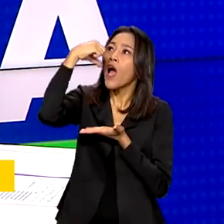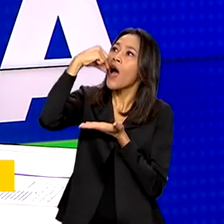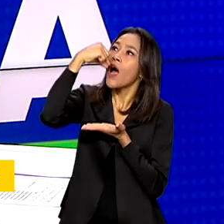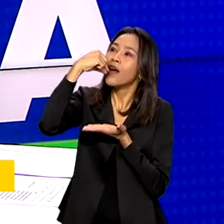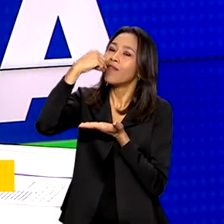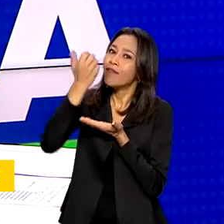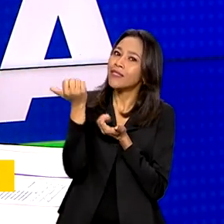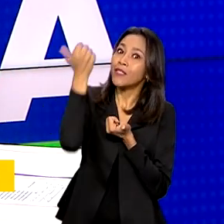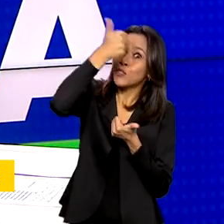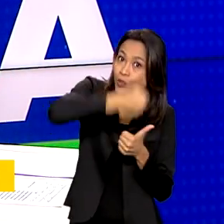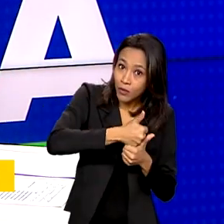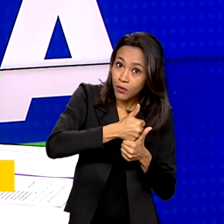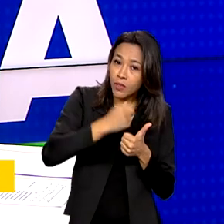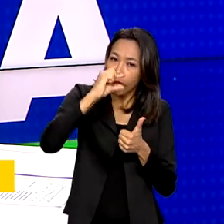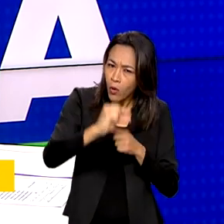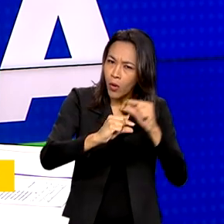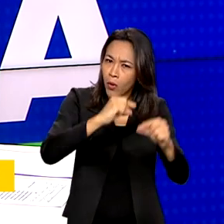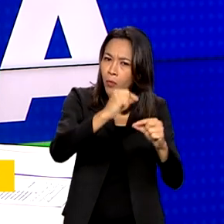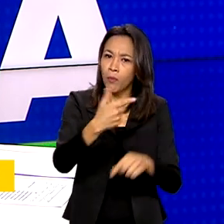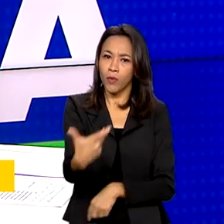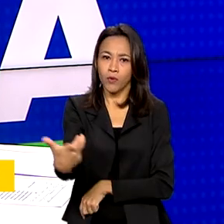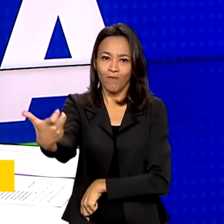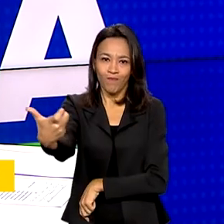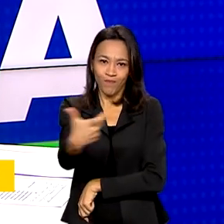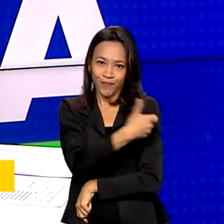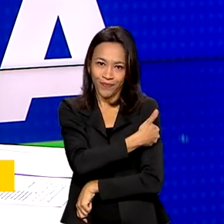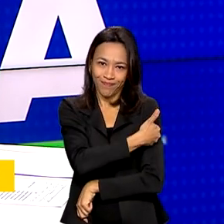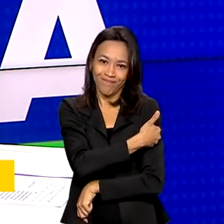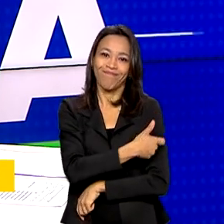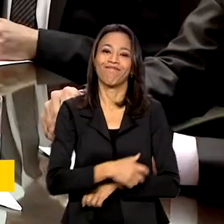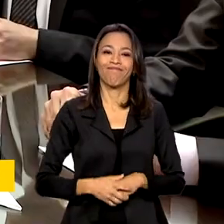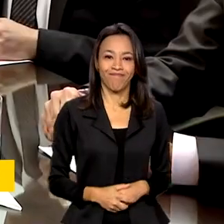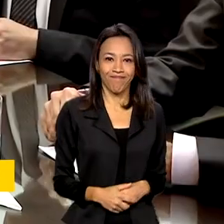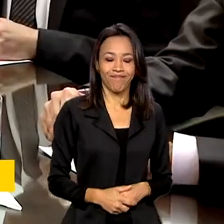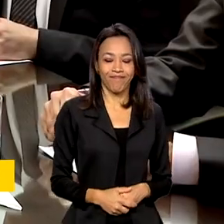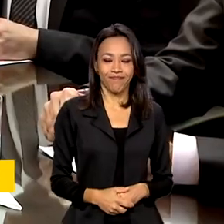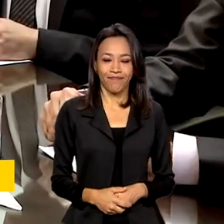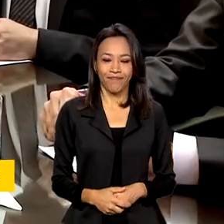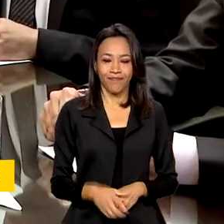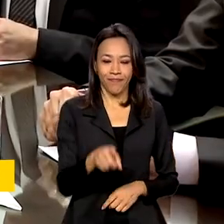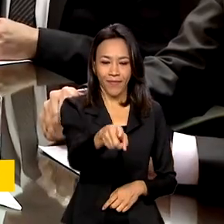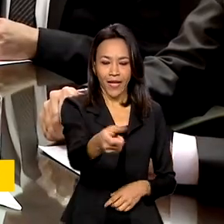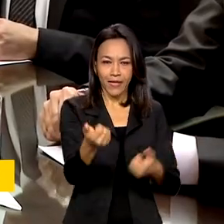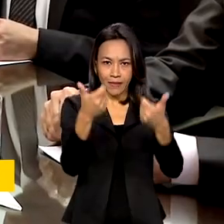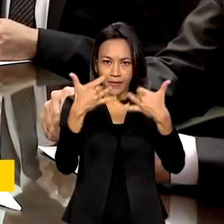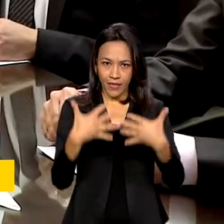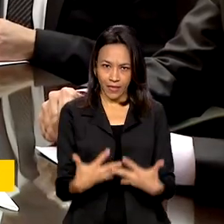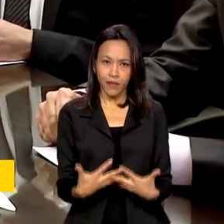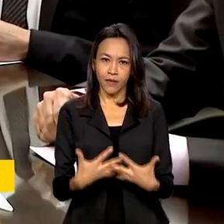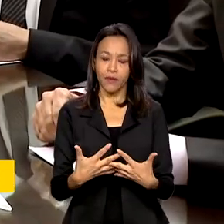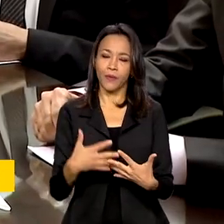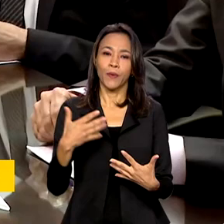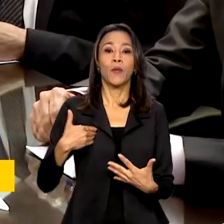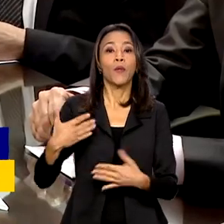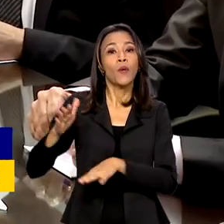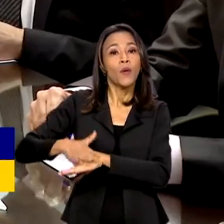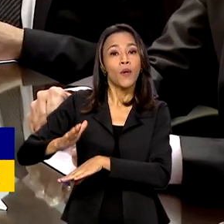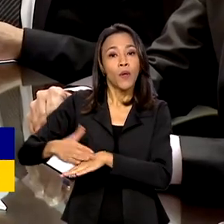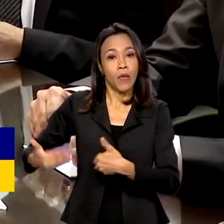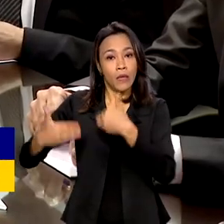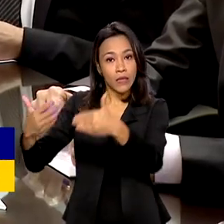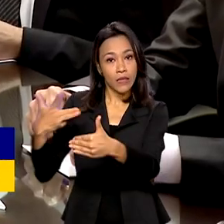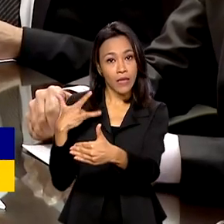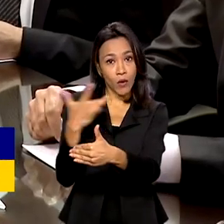será substituída gradualmente pela versão injetável. De acordo com o Ministério da Saúde, a